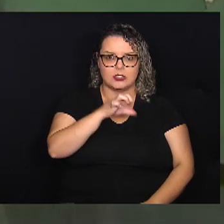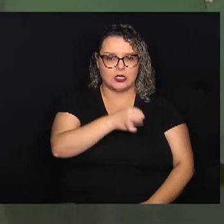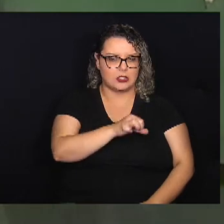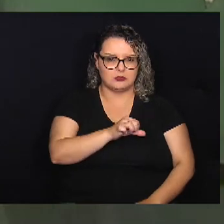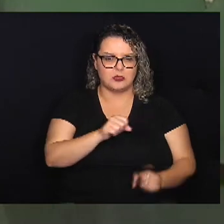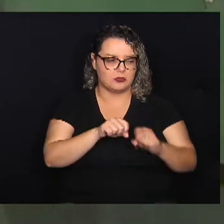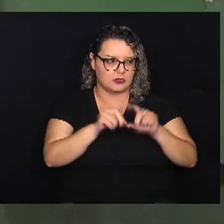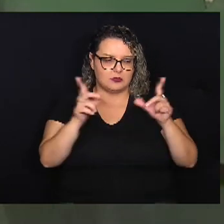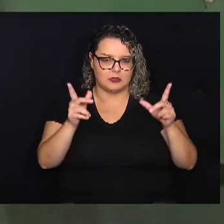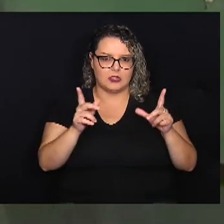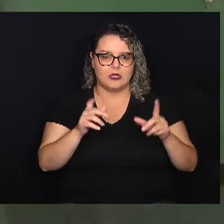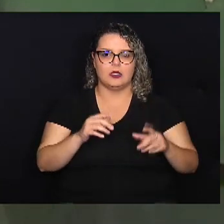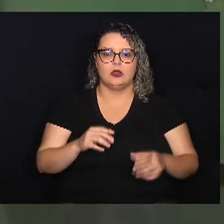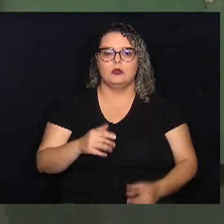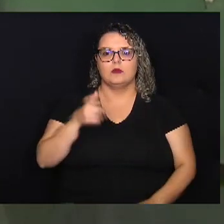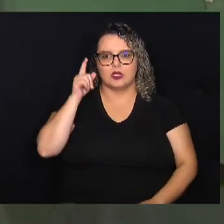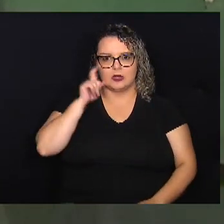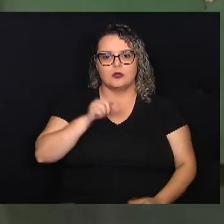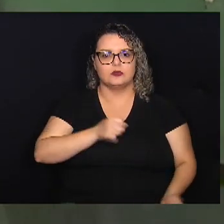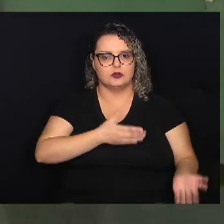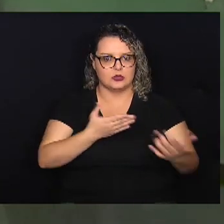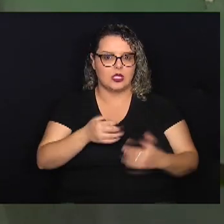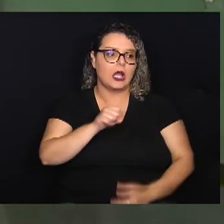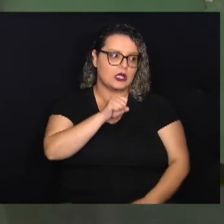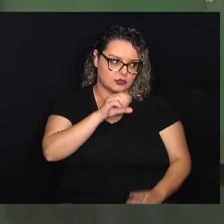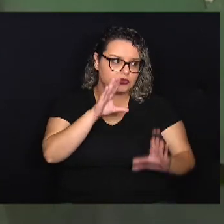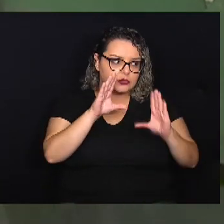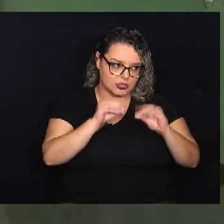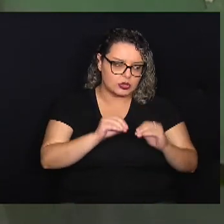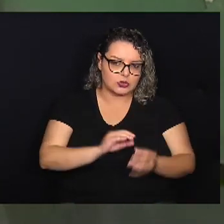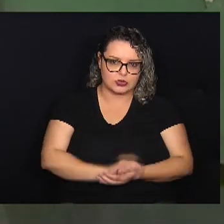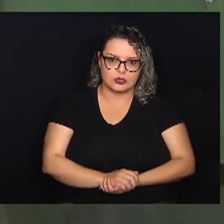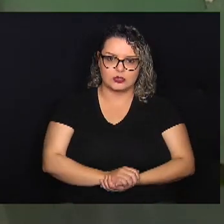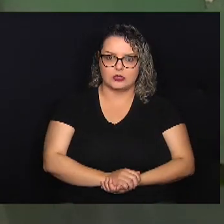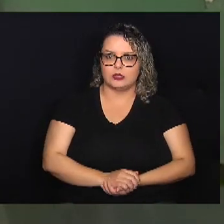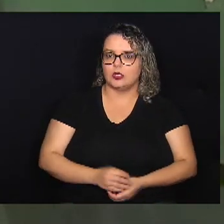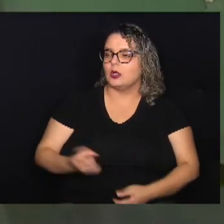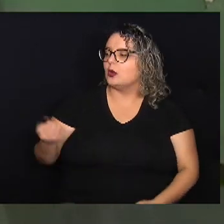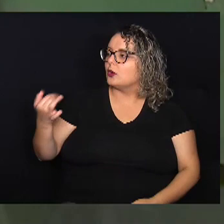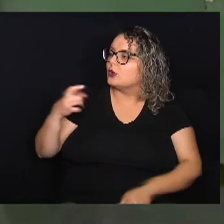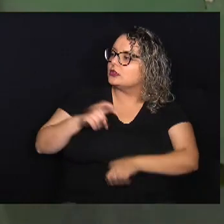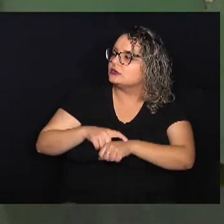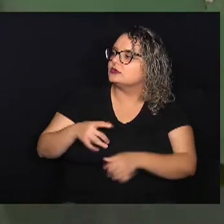manhã, para conseguir apresentar às 8 da noite. Então, quanto tempo de espetáculo?